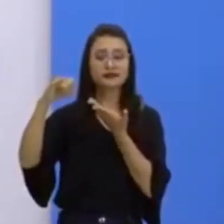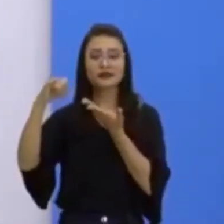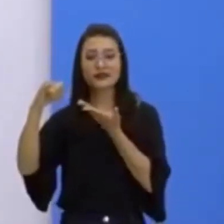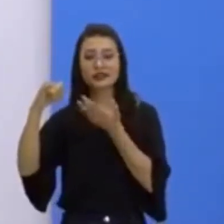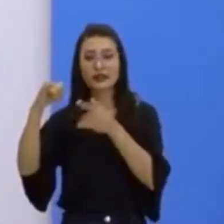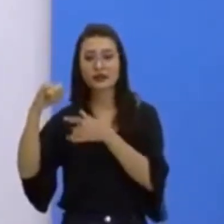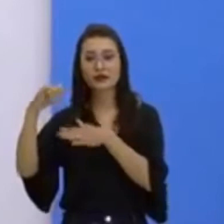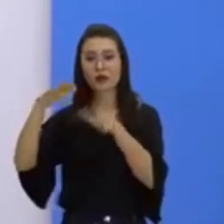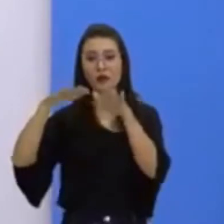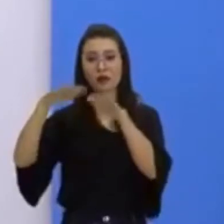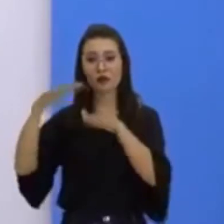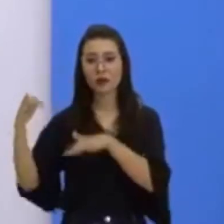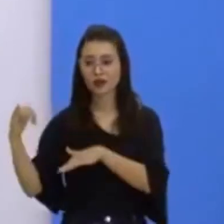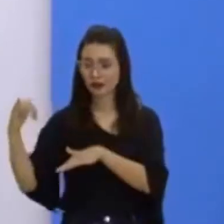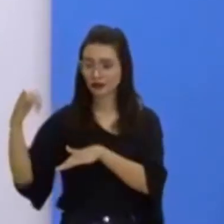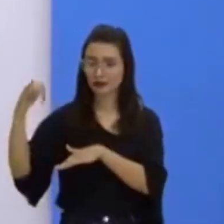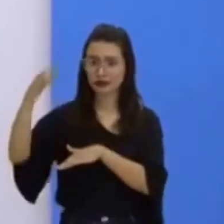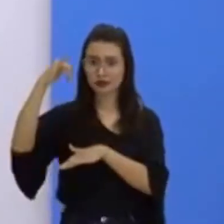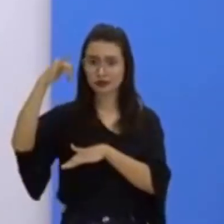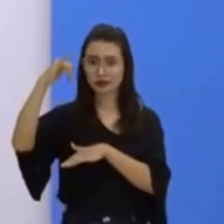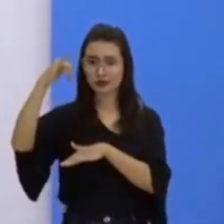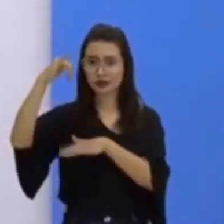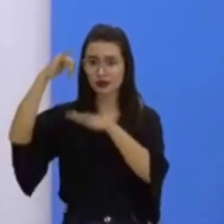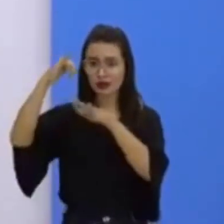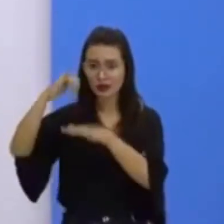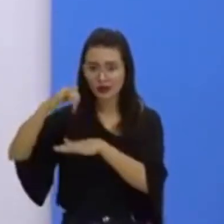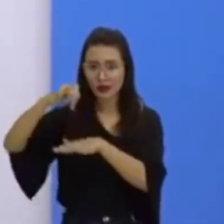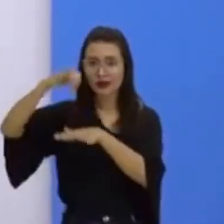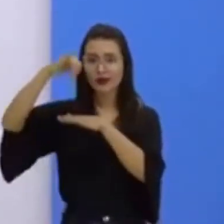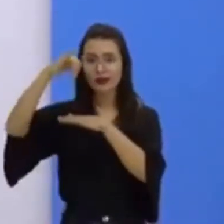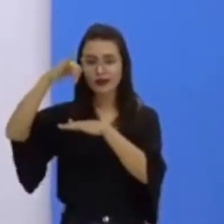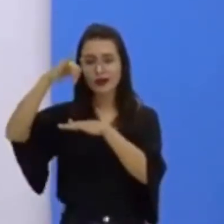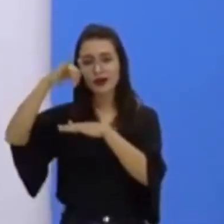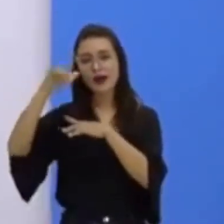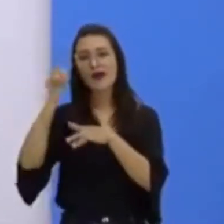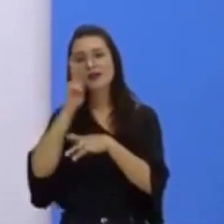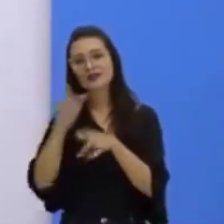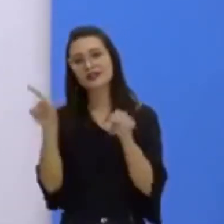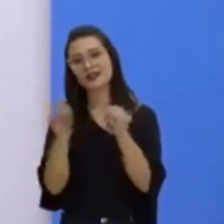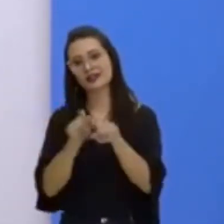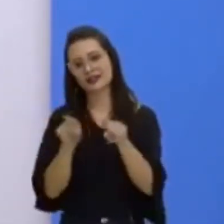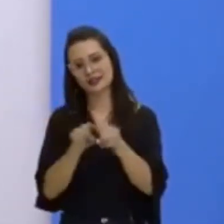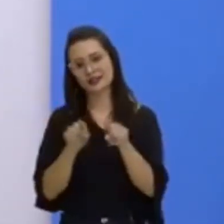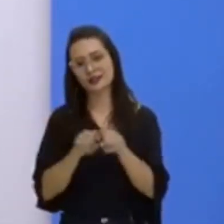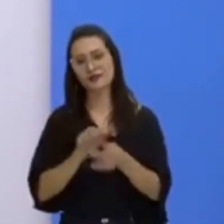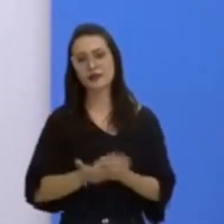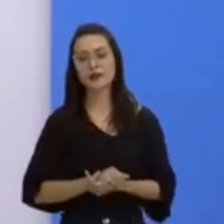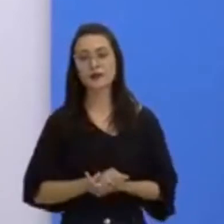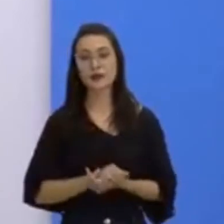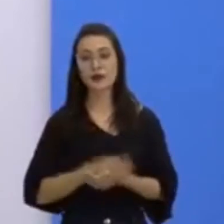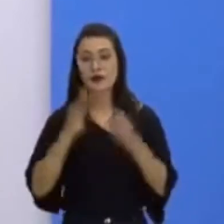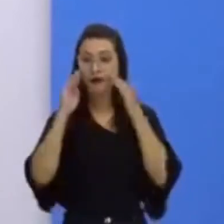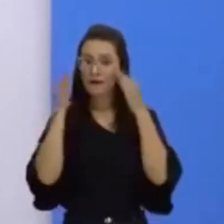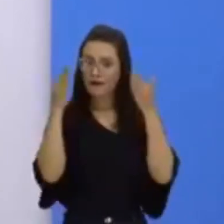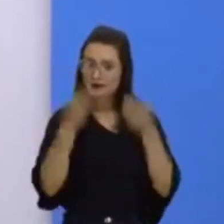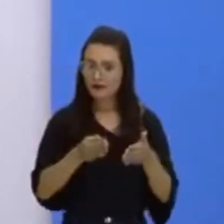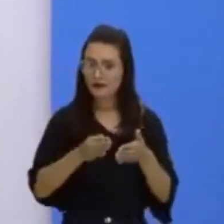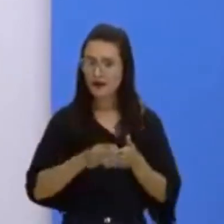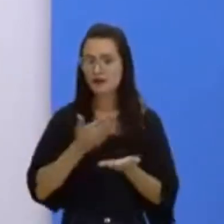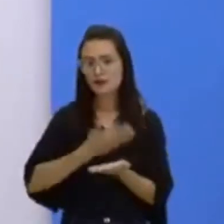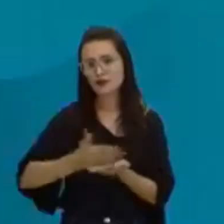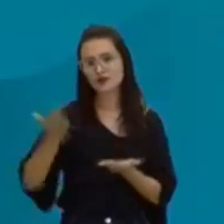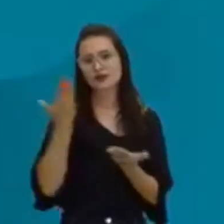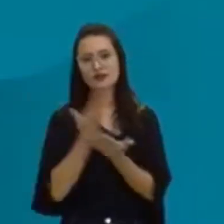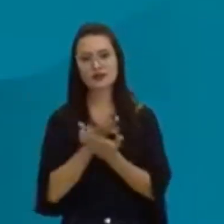se moverem pelo ar, o empuxo gerado pelos seus motores, beleza? Então, com esse mesmo foco aí, vamos continuar a